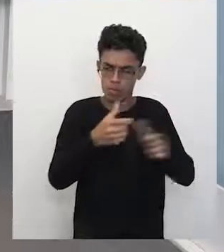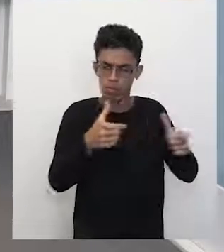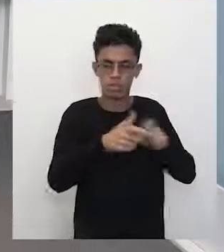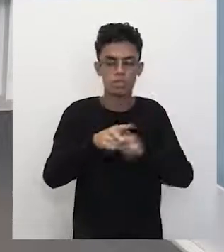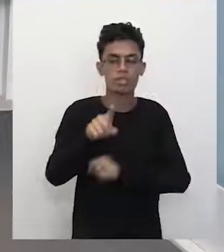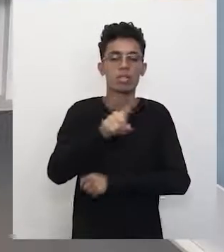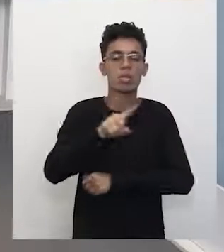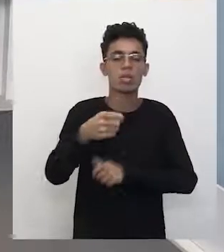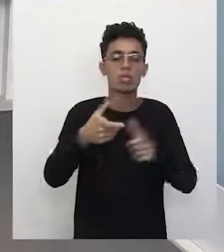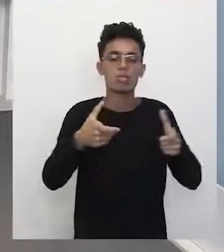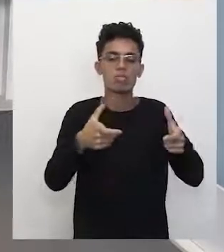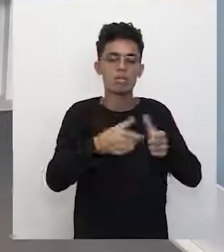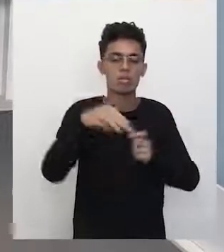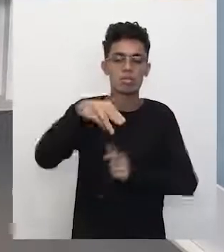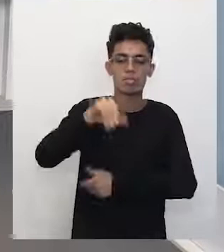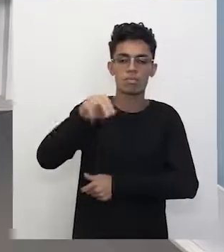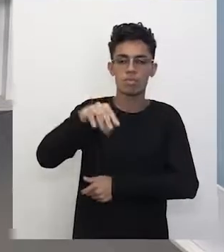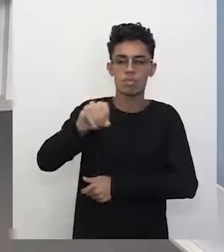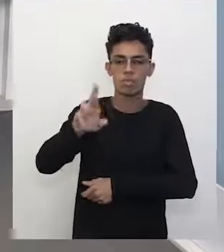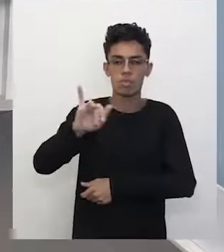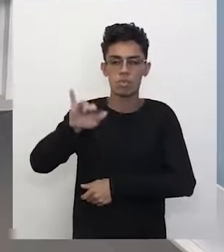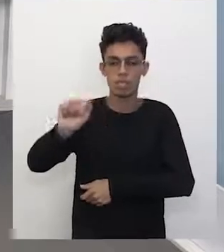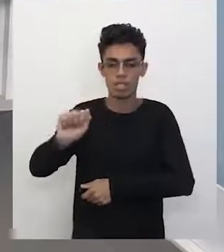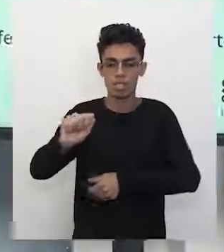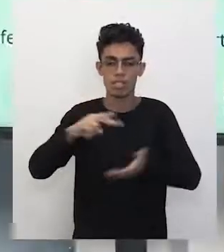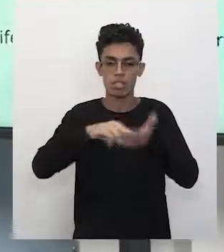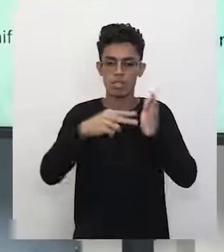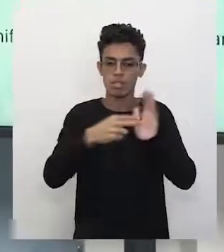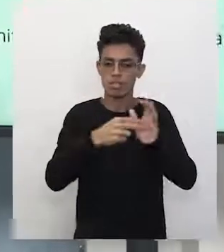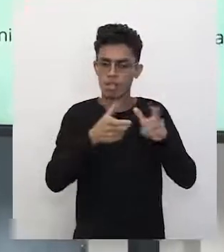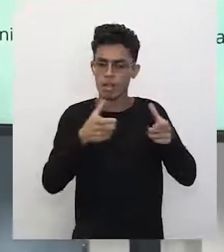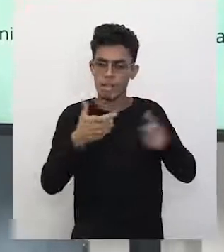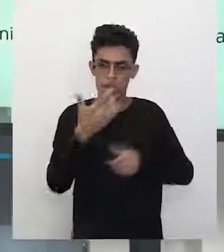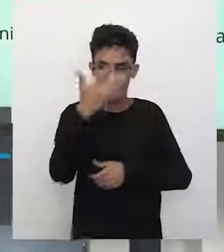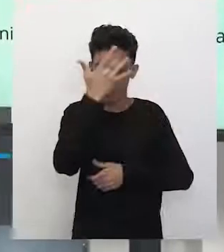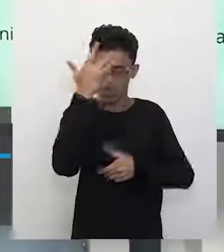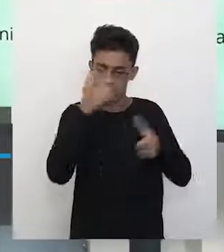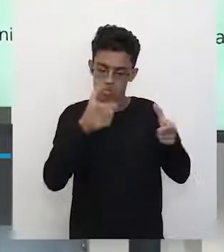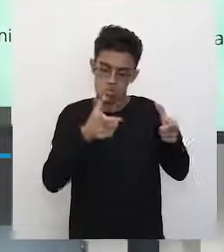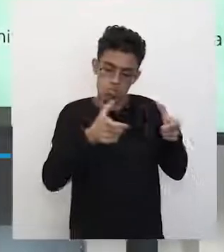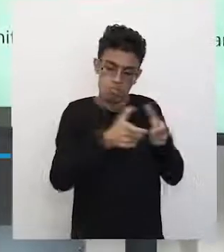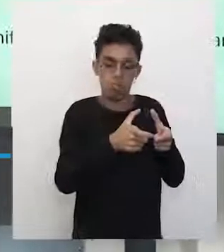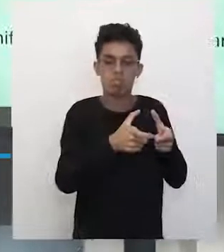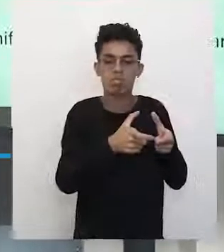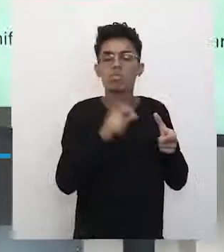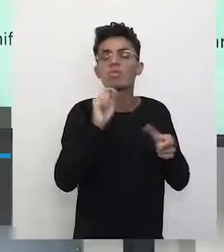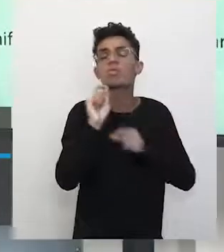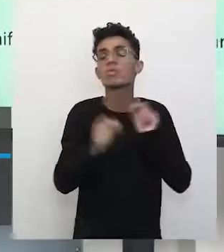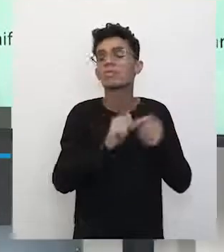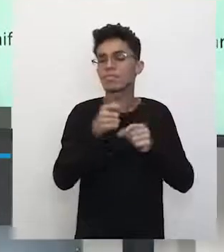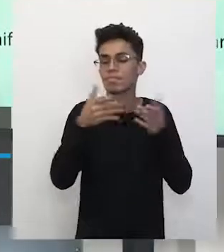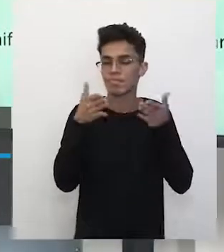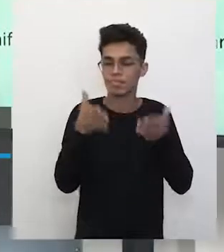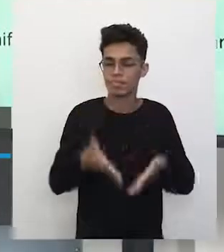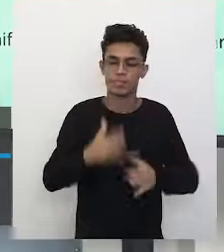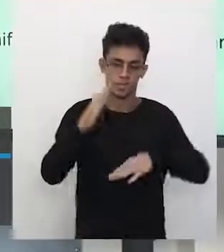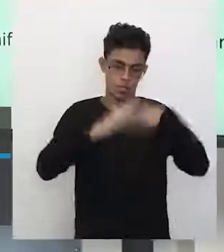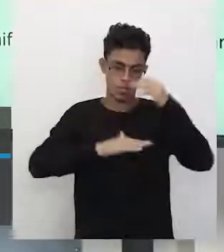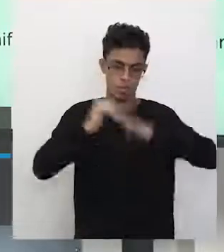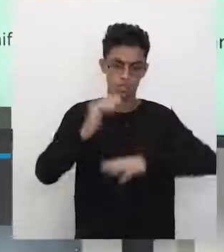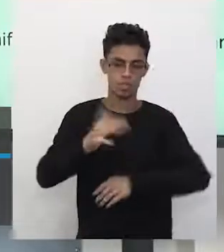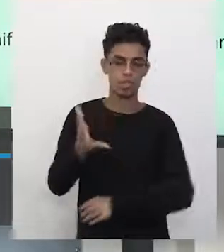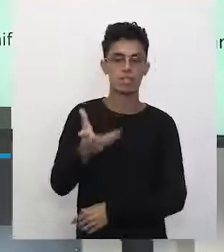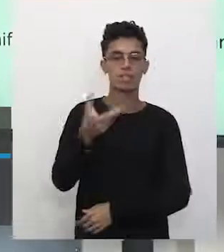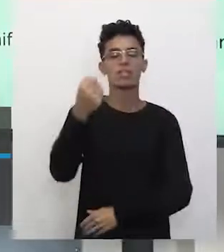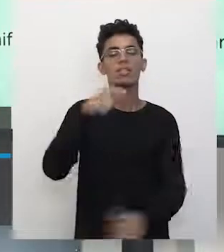Não. Minoria quer dizer assim que tem pouca gente. A minoria tem a ver com o quê? Né? Então vamos ver essa habilidade e a